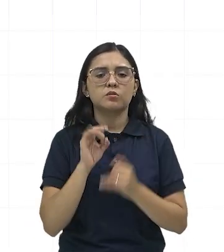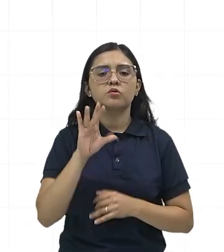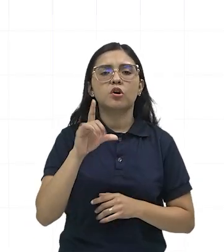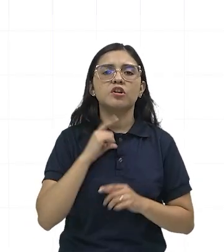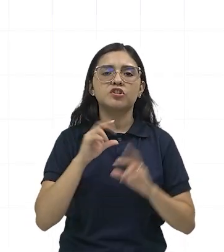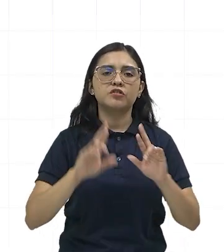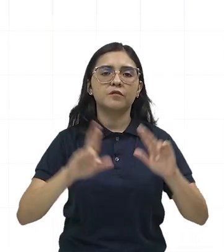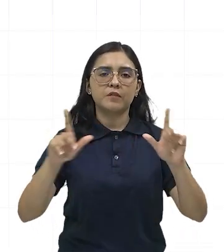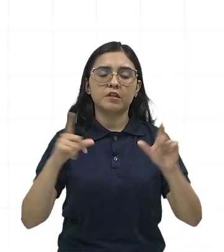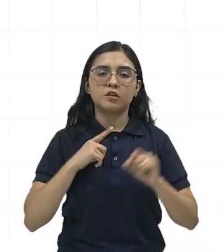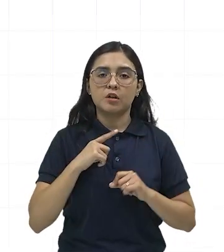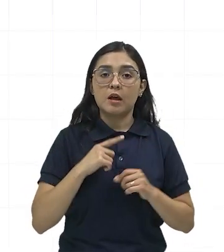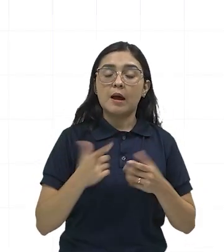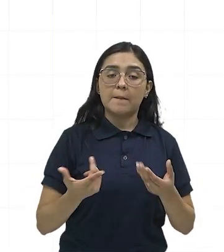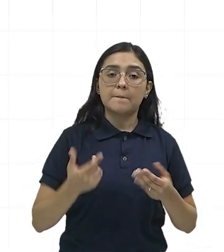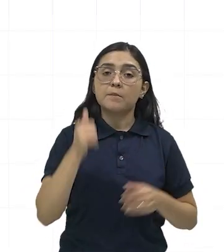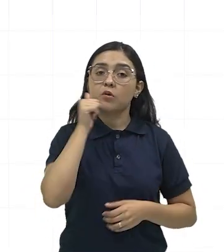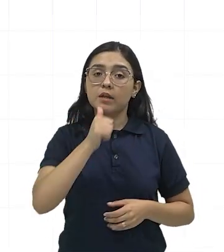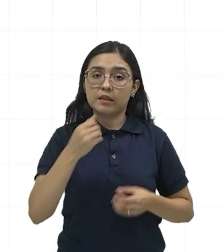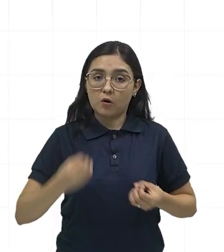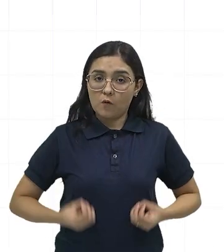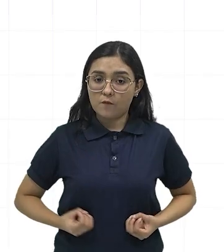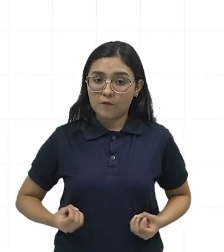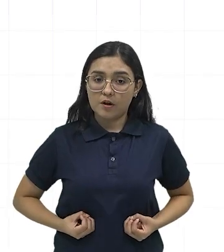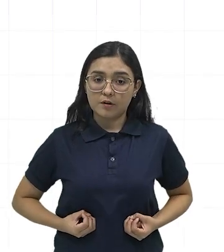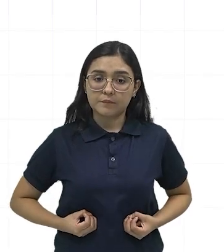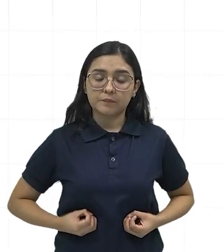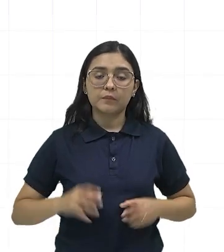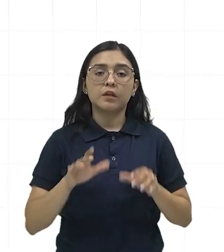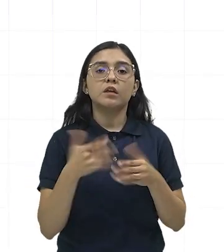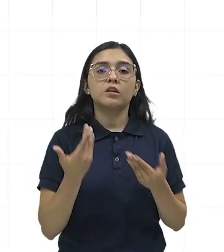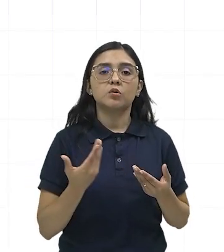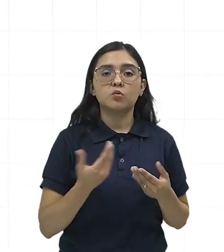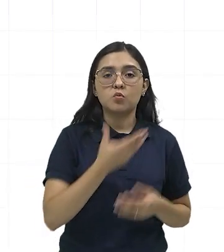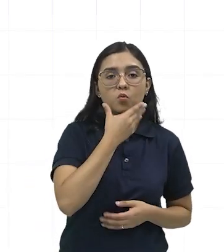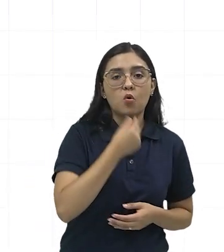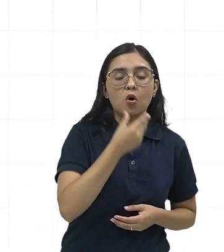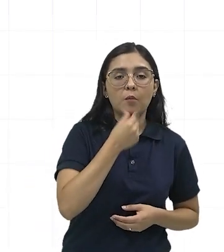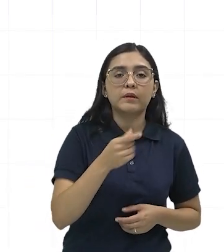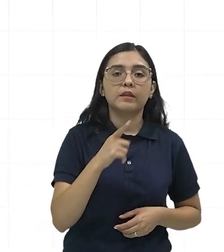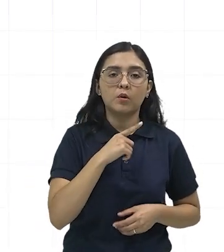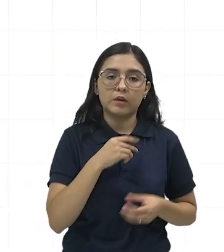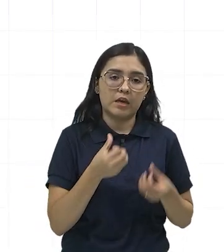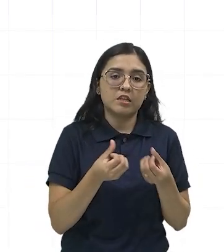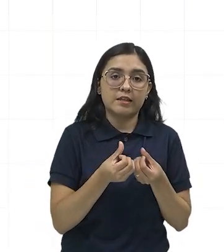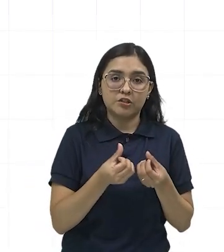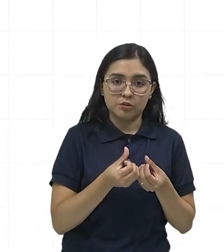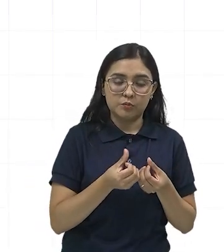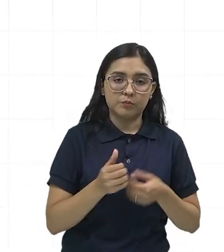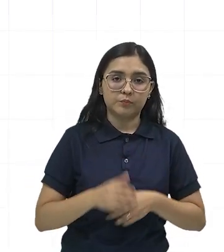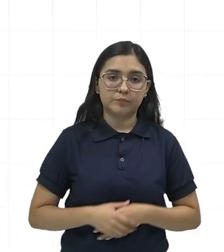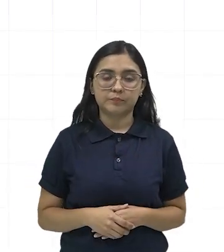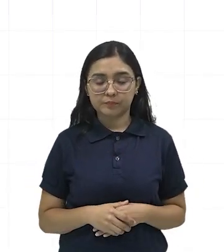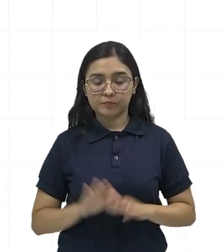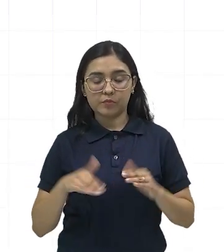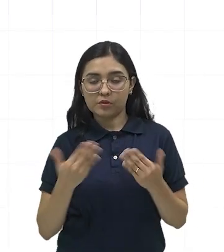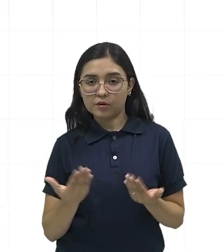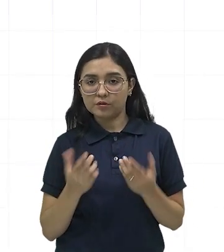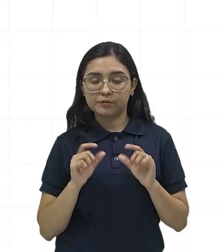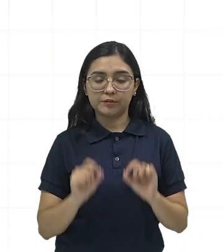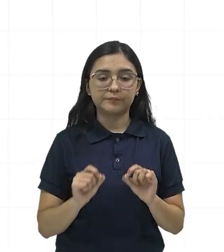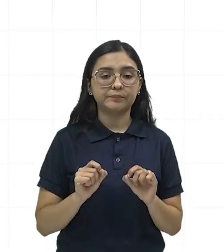embaixo, né? Que na mulher nós temos os ovários e nos homens nós temos aí os testículos, certo?